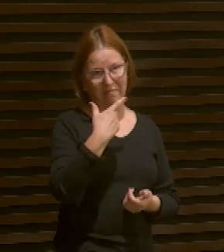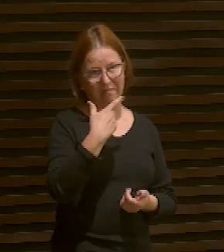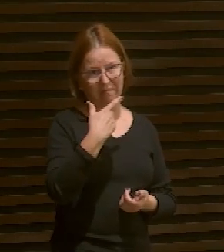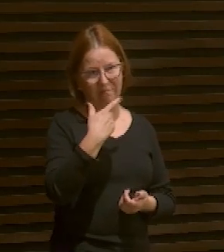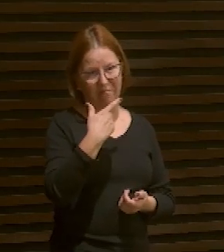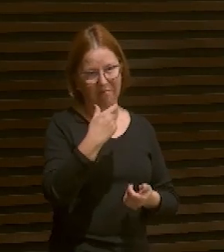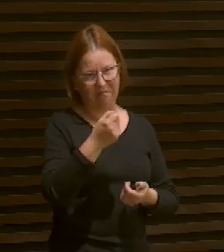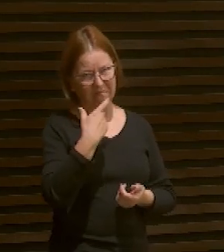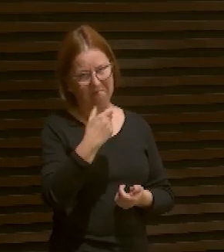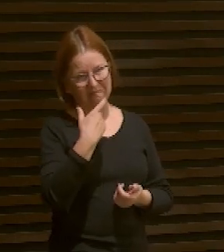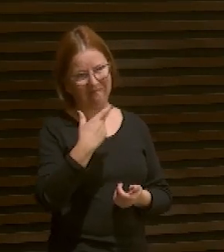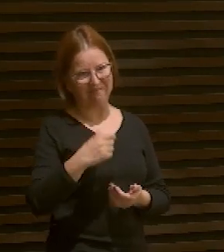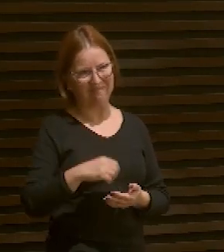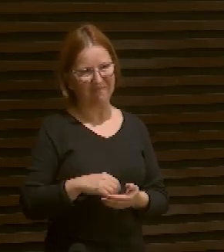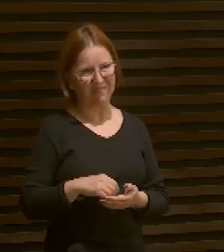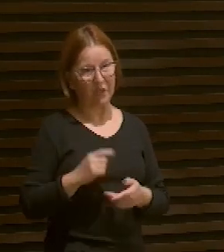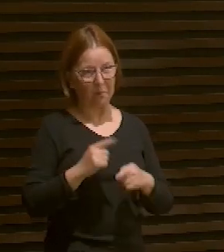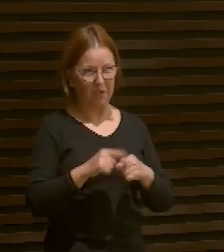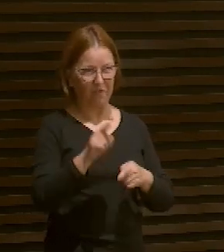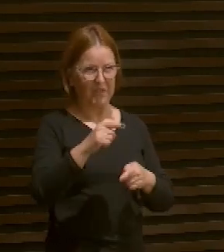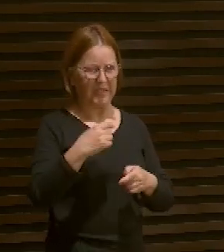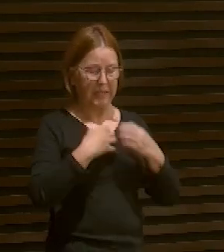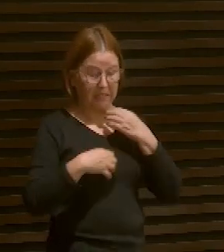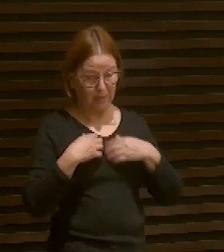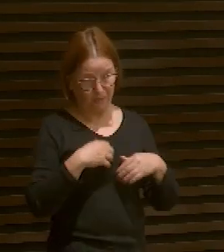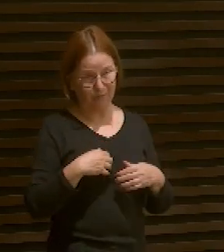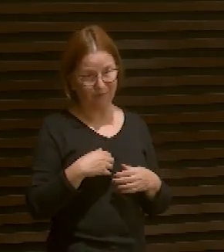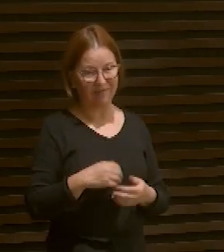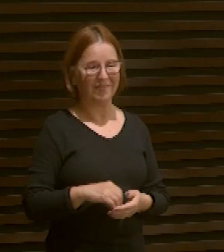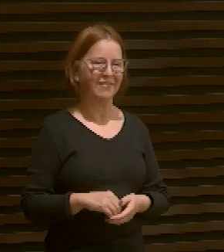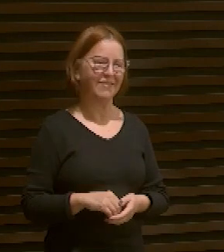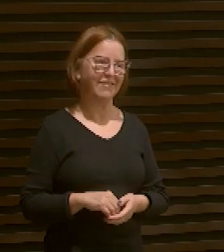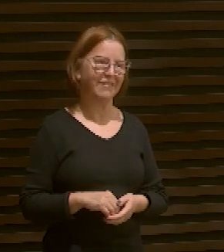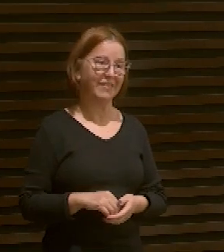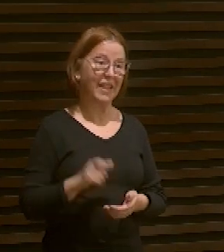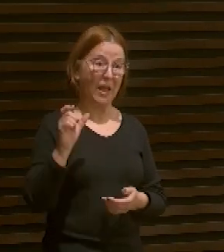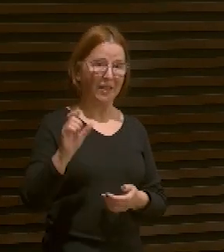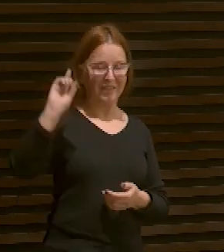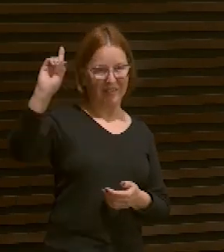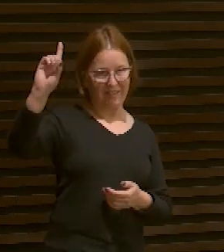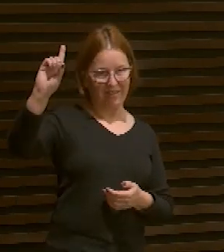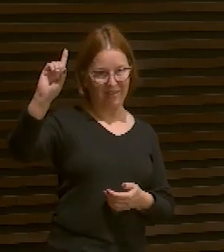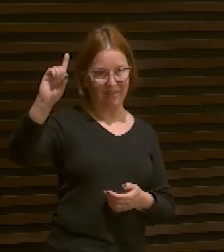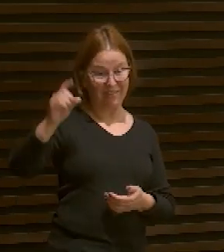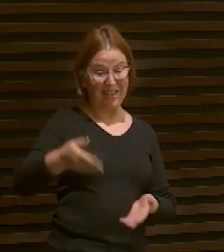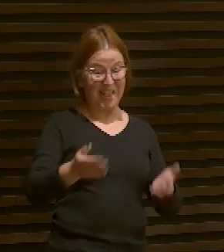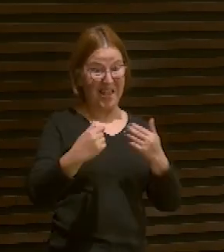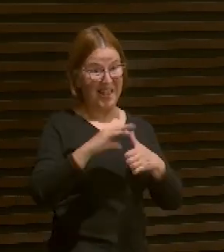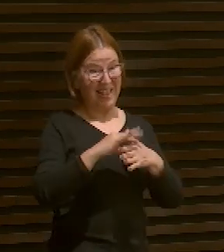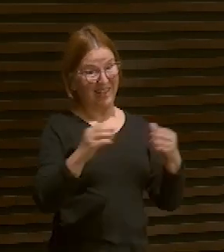um ansiolítico, porque você está ansioso ou ansiosa? A palavra de Deus traz a cura para